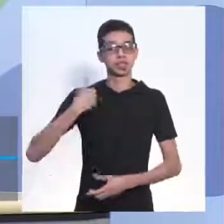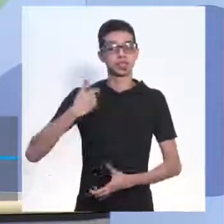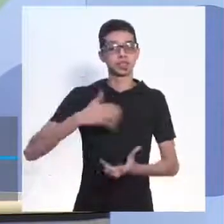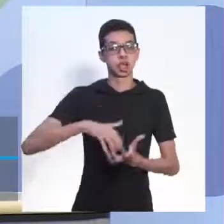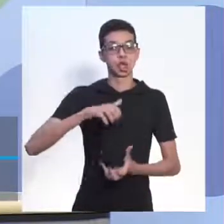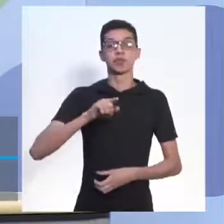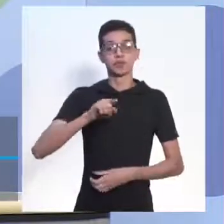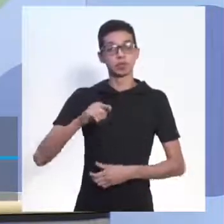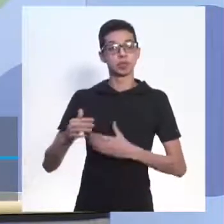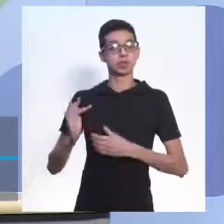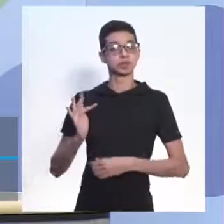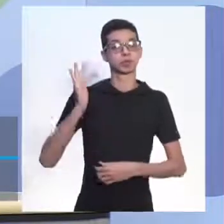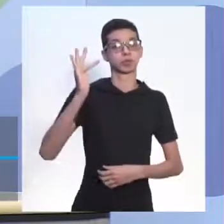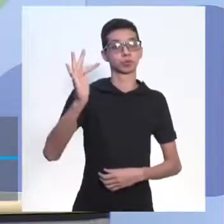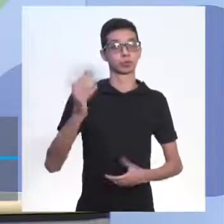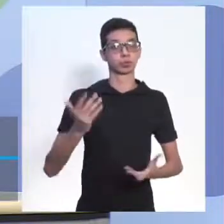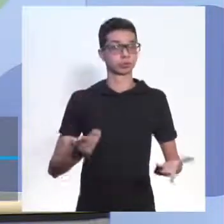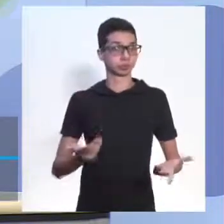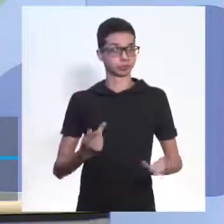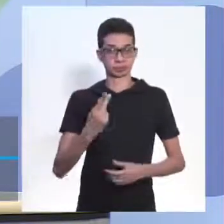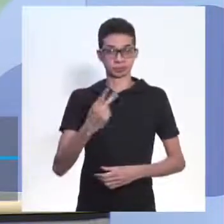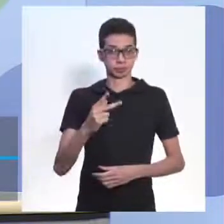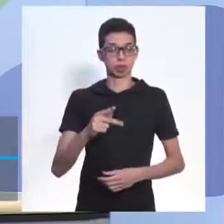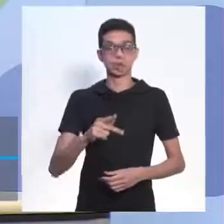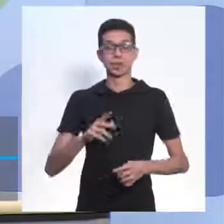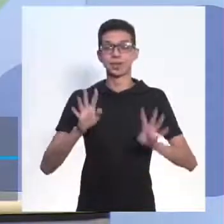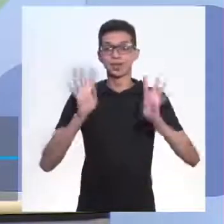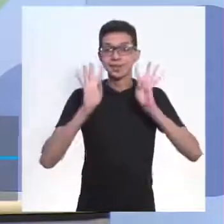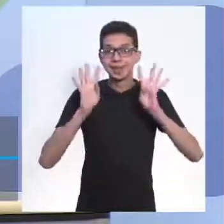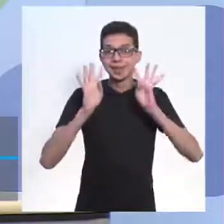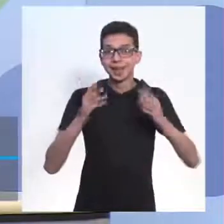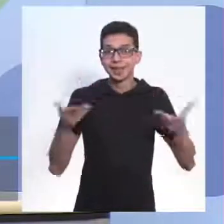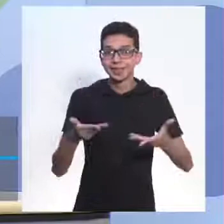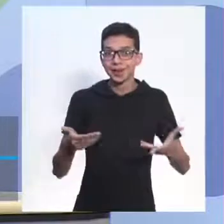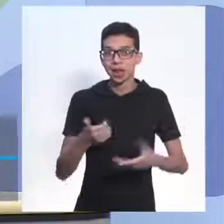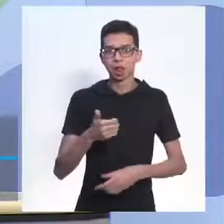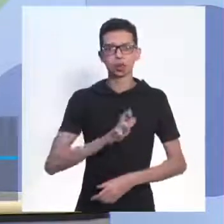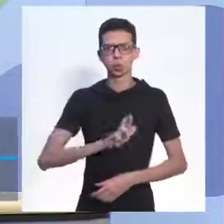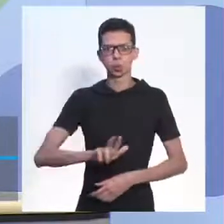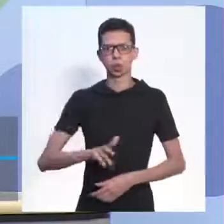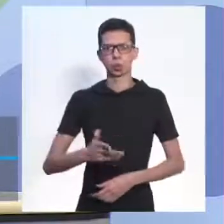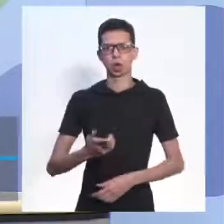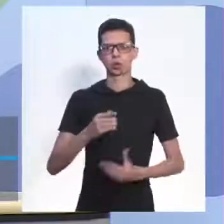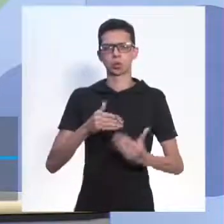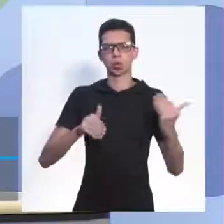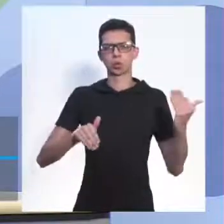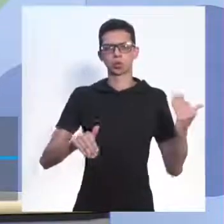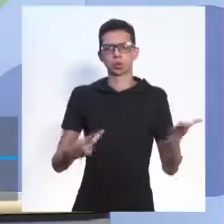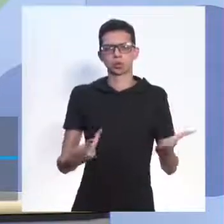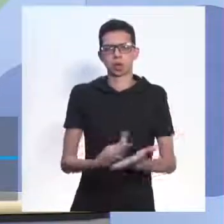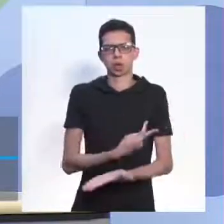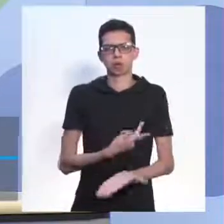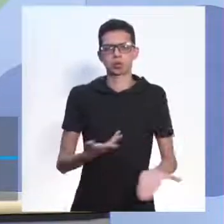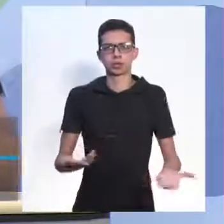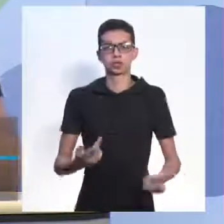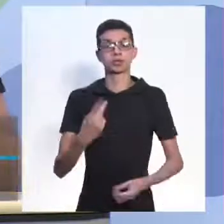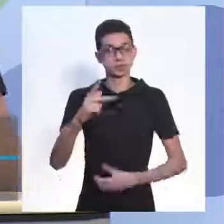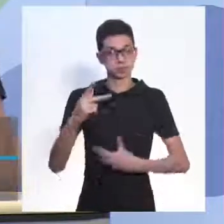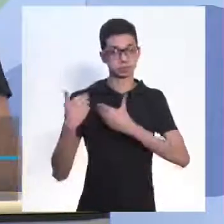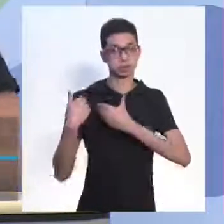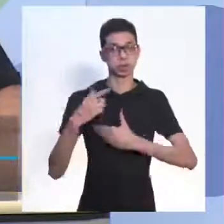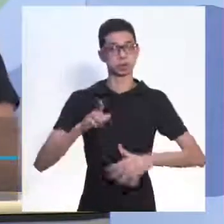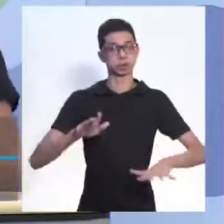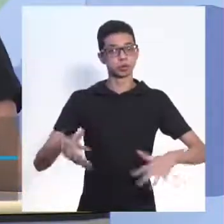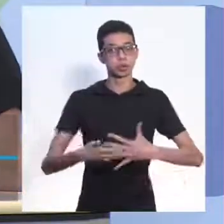que vão colher os frutos daqui para frente e se não tá legal se você não concorda com algo está acontecendo é seu papel